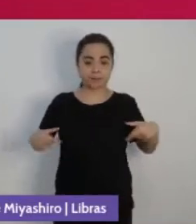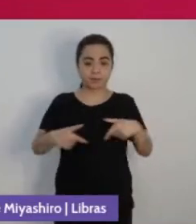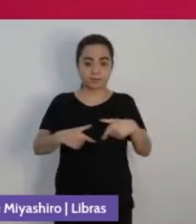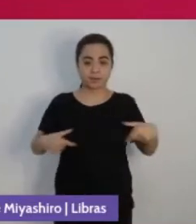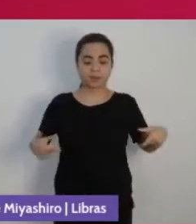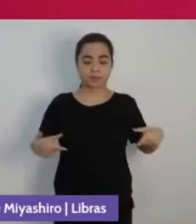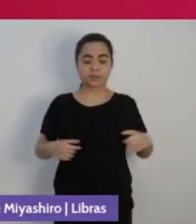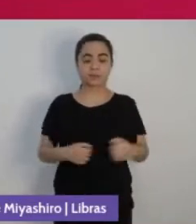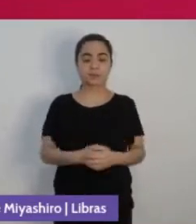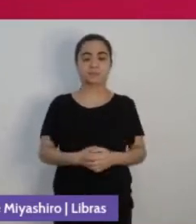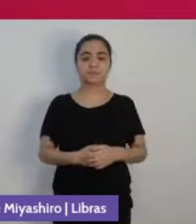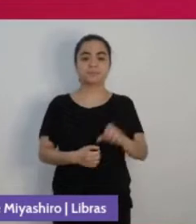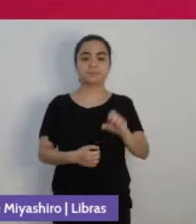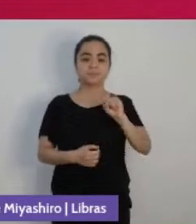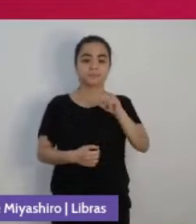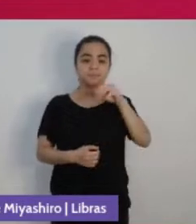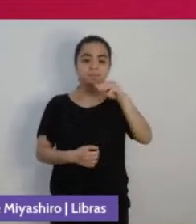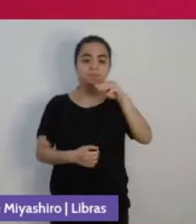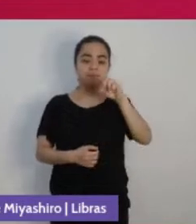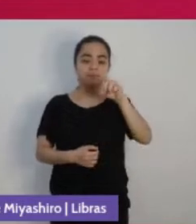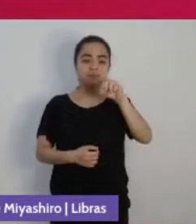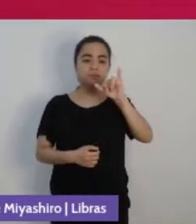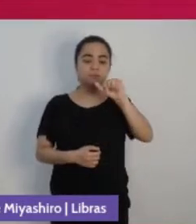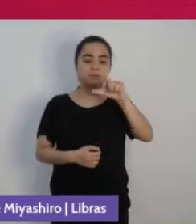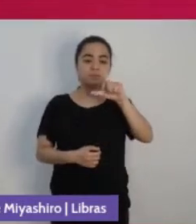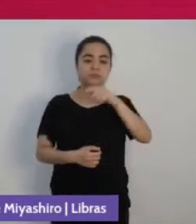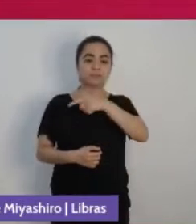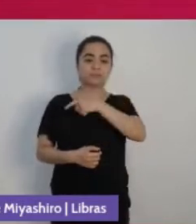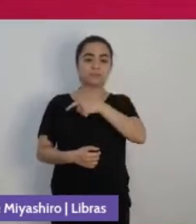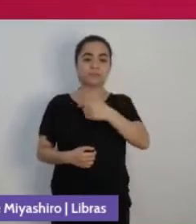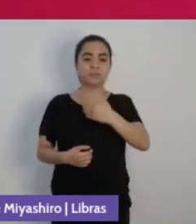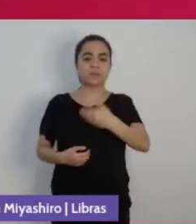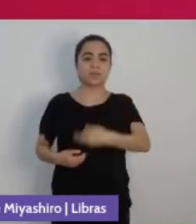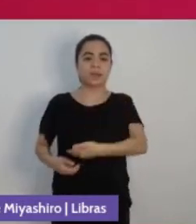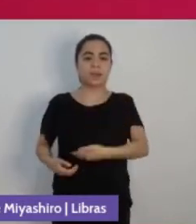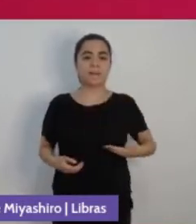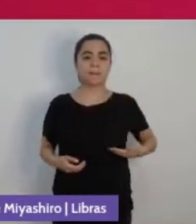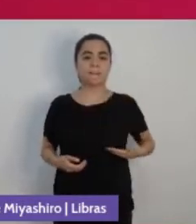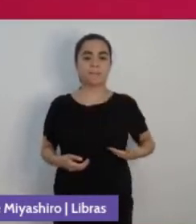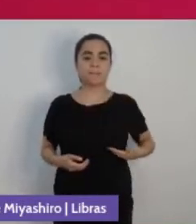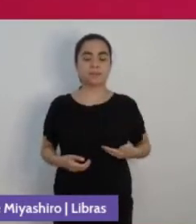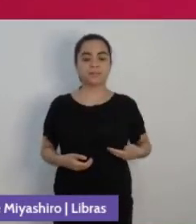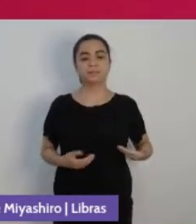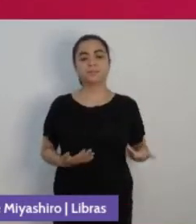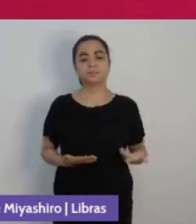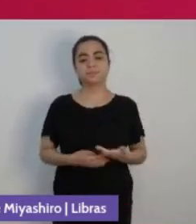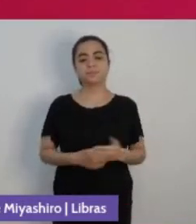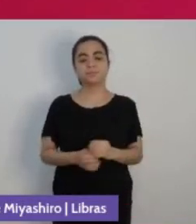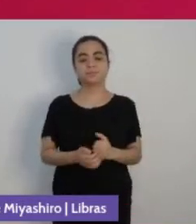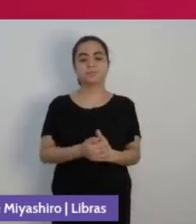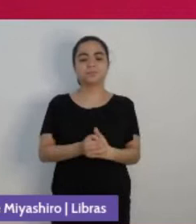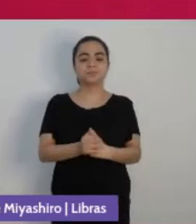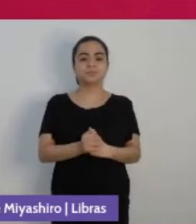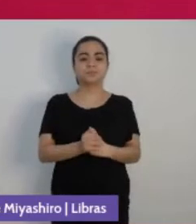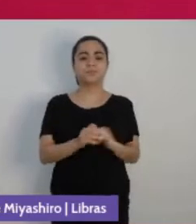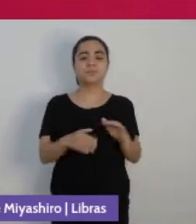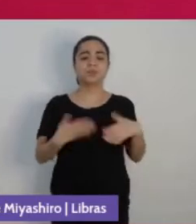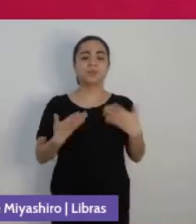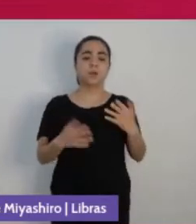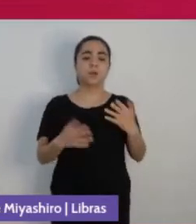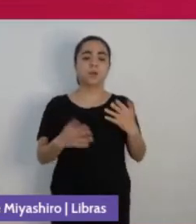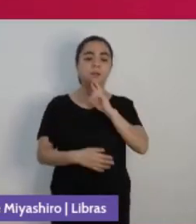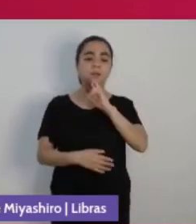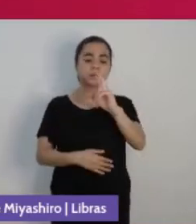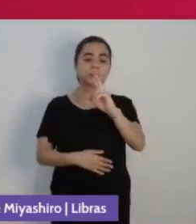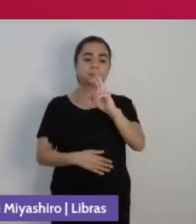está medial, ela vai aparecer abaixo do mamilo, tá? E olha, respondendo